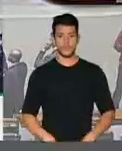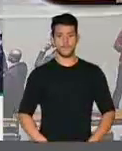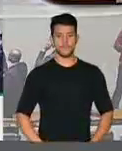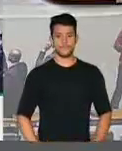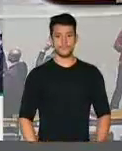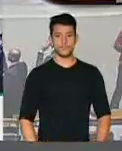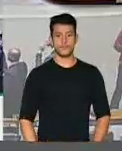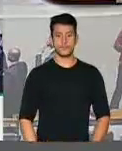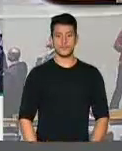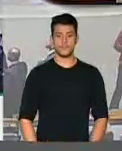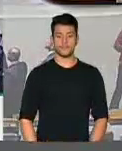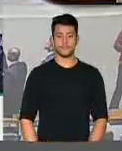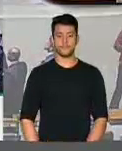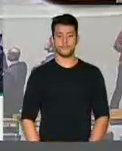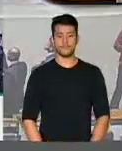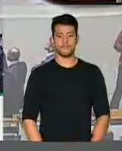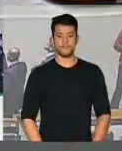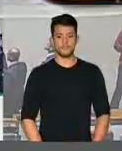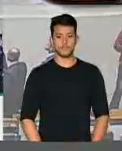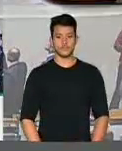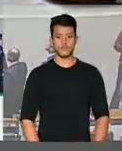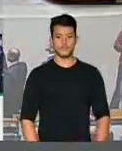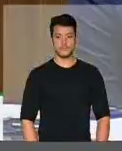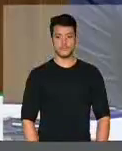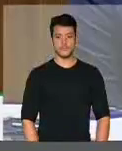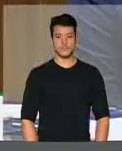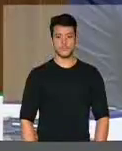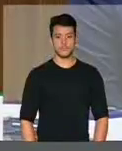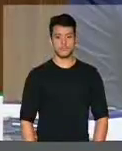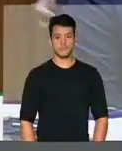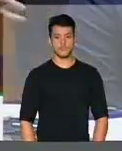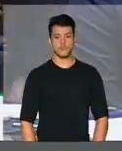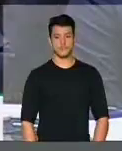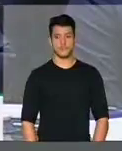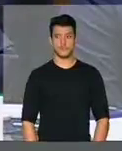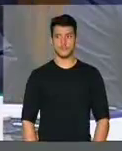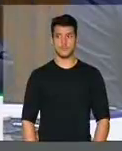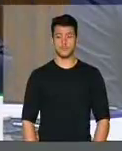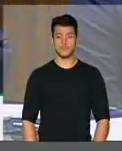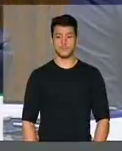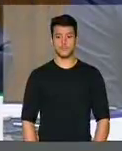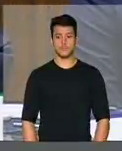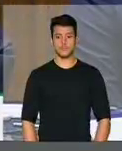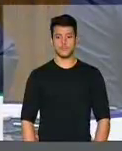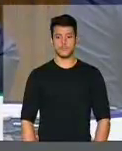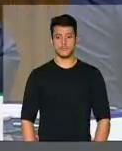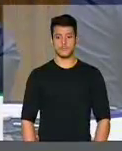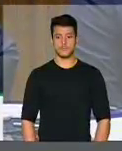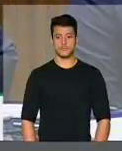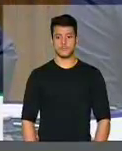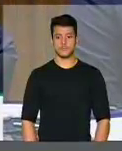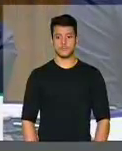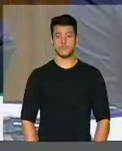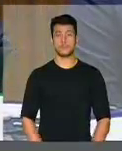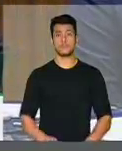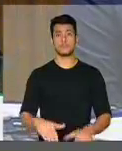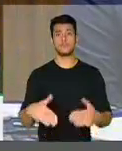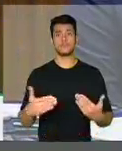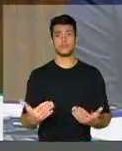vou encerrar a votação. Vou votar, presidente. Dois minutos para cada um, vou encerrar por causa do horário lá. Senhores deputados, senadores,